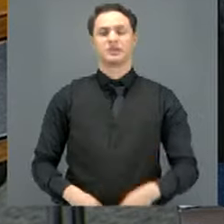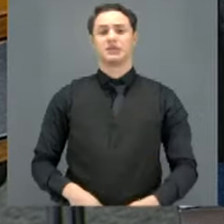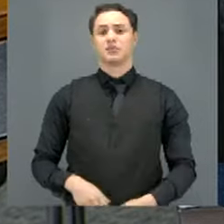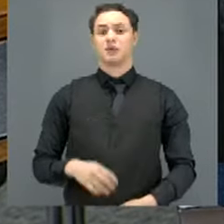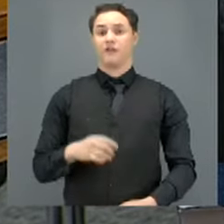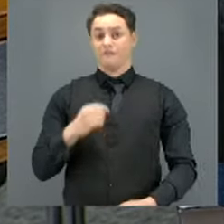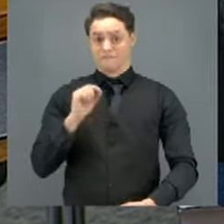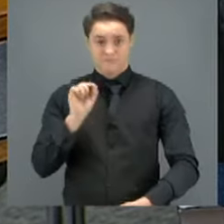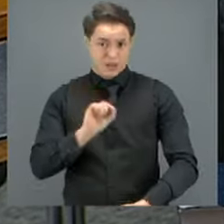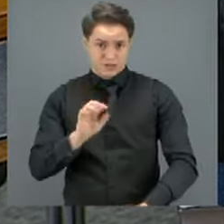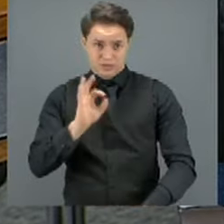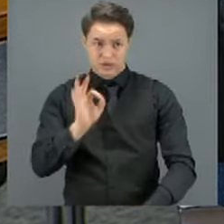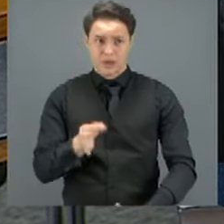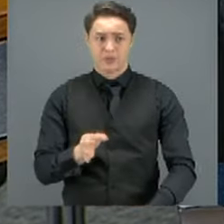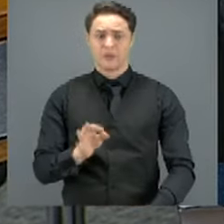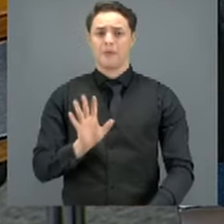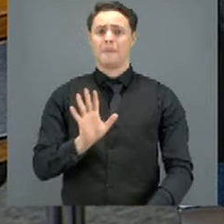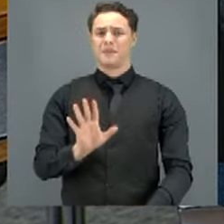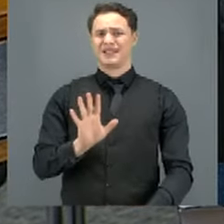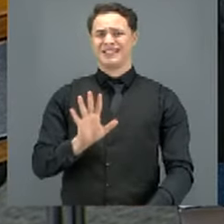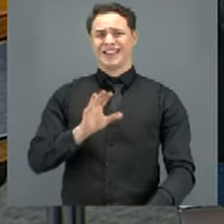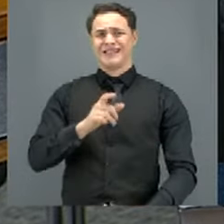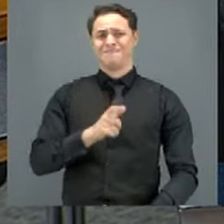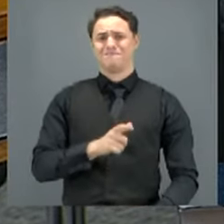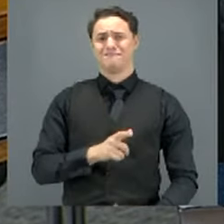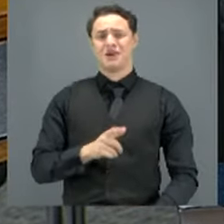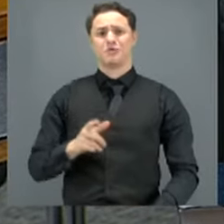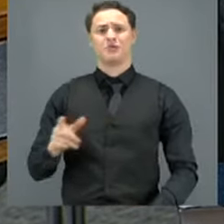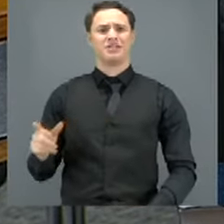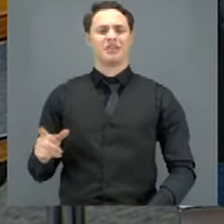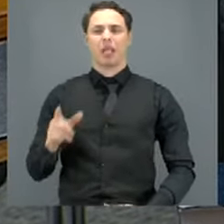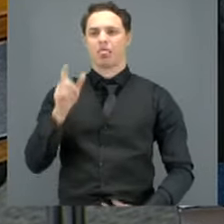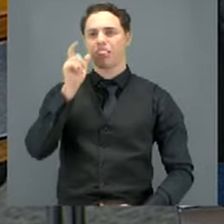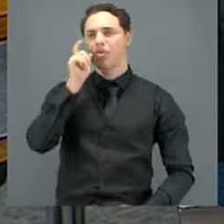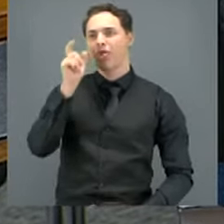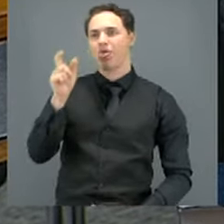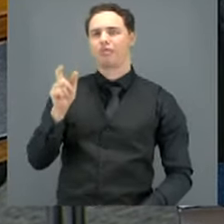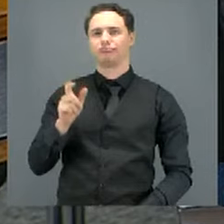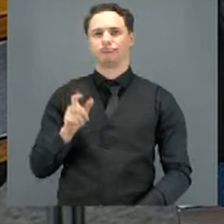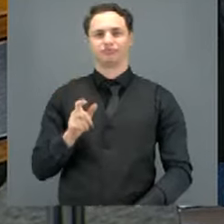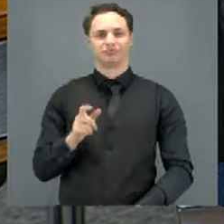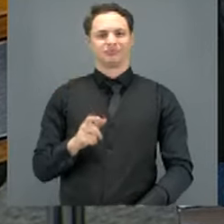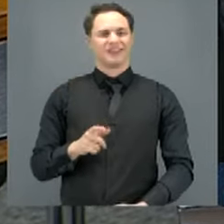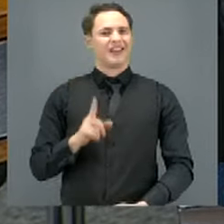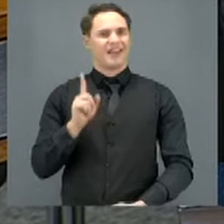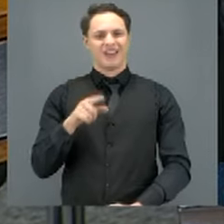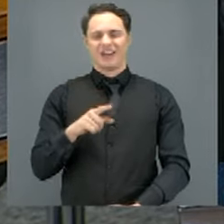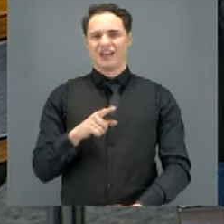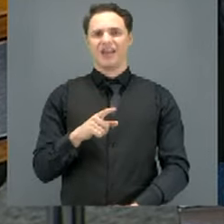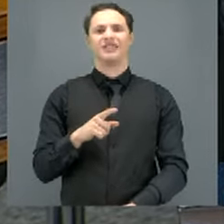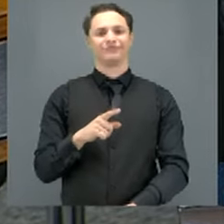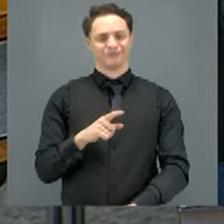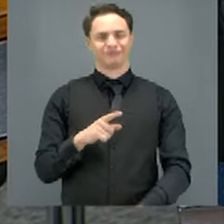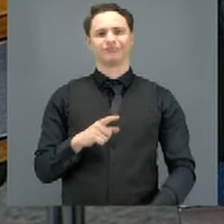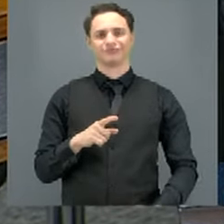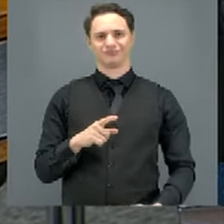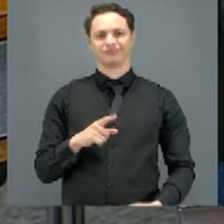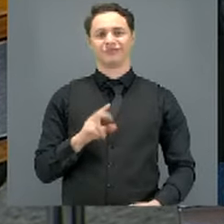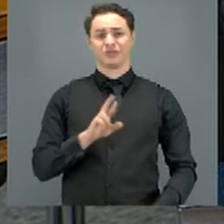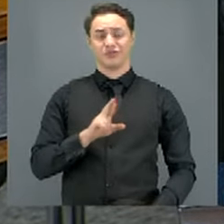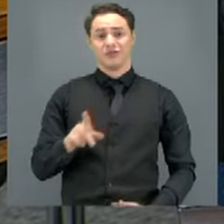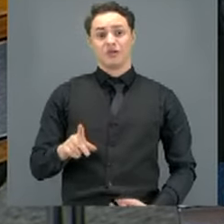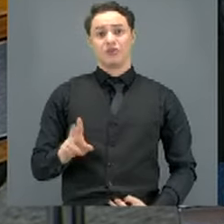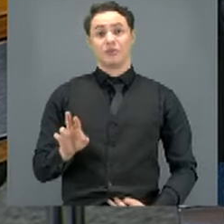recurso. Agora, uma grande maioria são por outros interesses financeiros e comerciais que estão